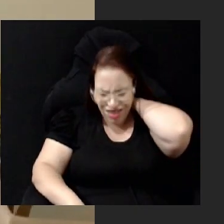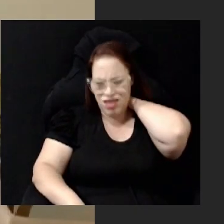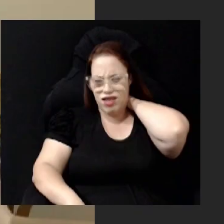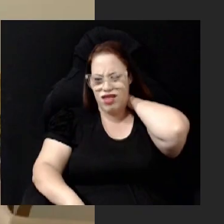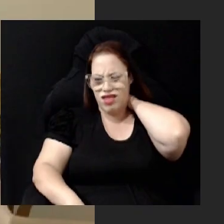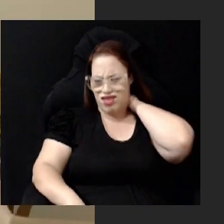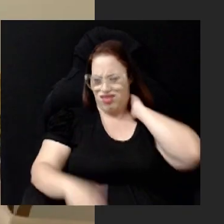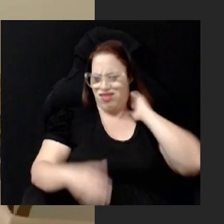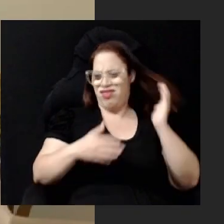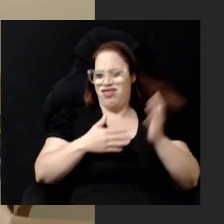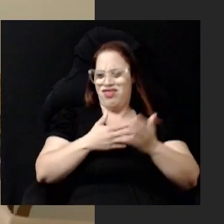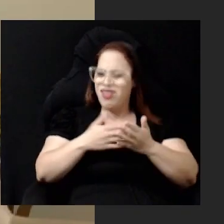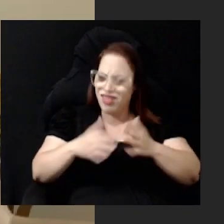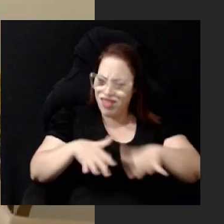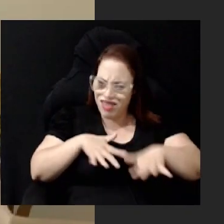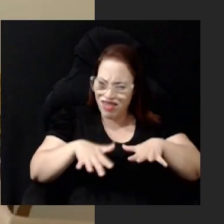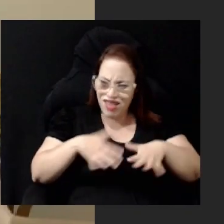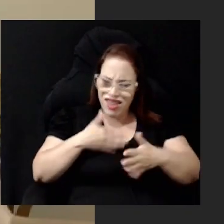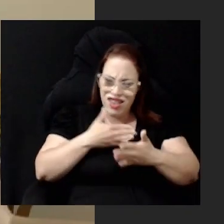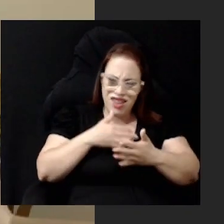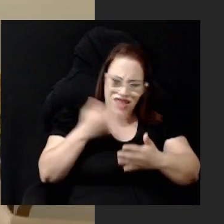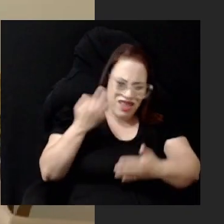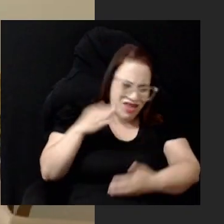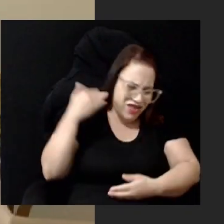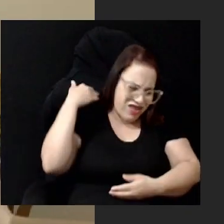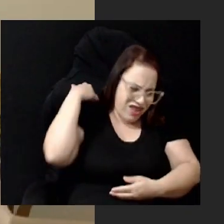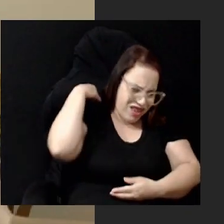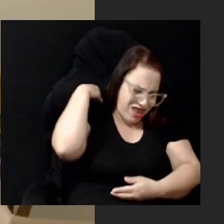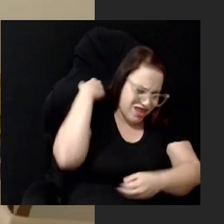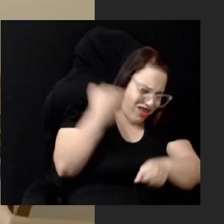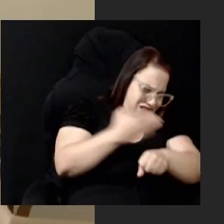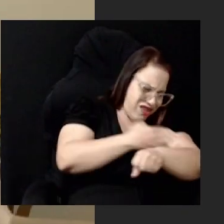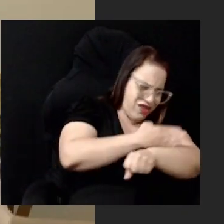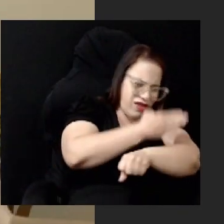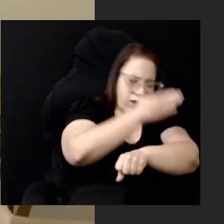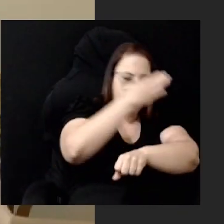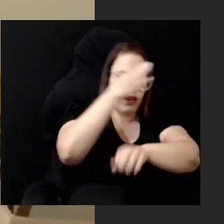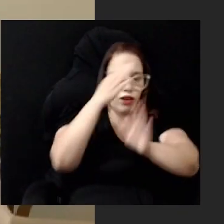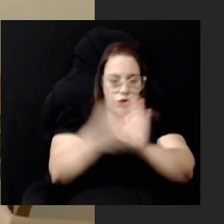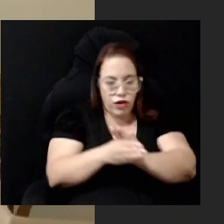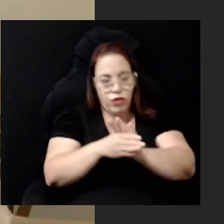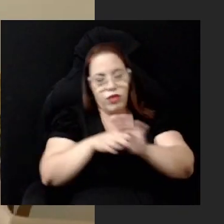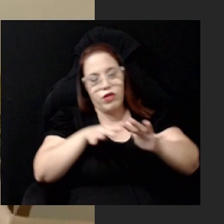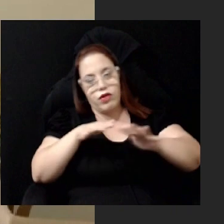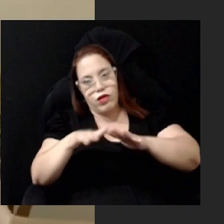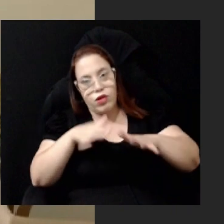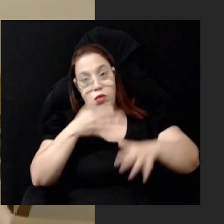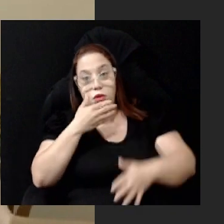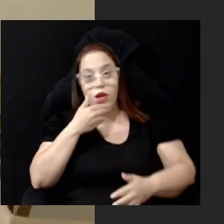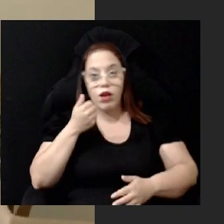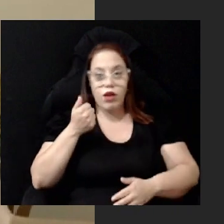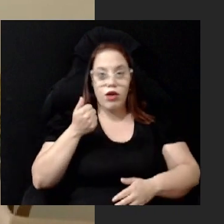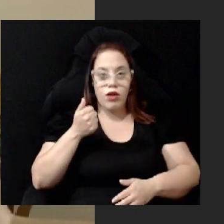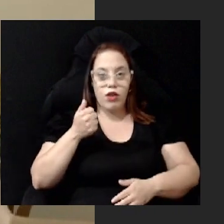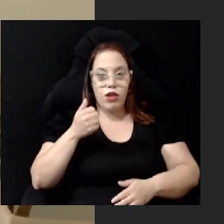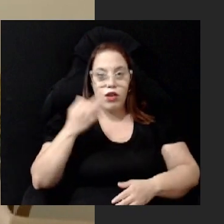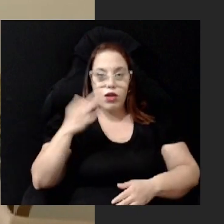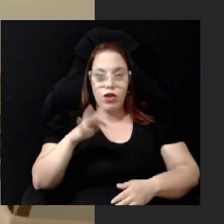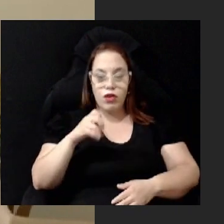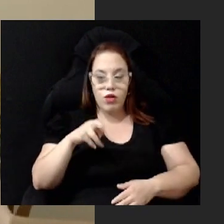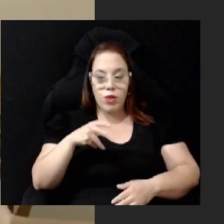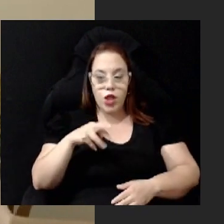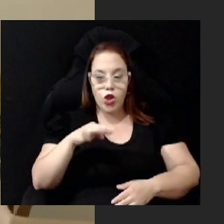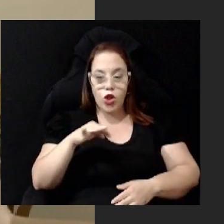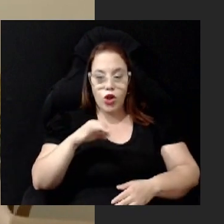começa o movimento, ela tem mais dor no início e ao longo do dia, ao longo do movimento, a dor melhora. E a